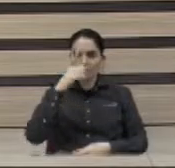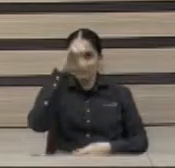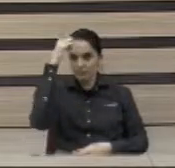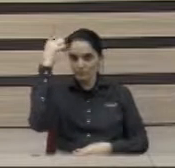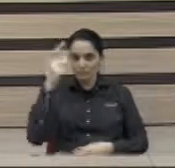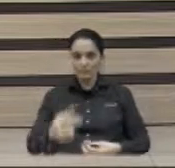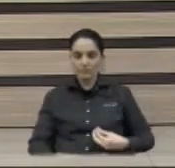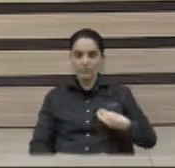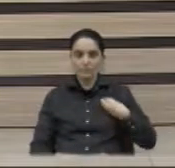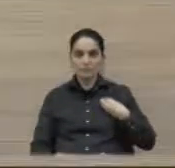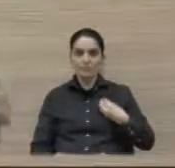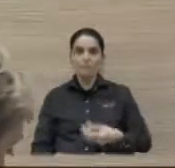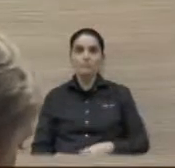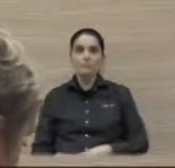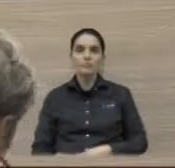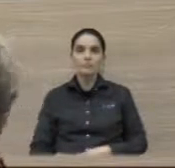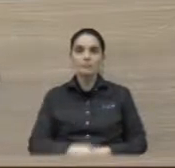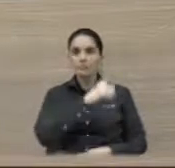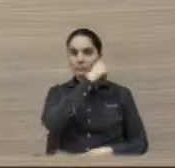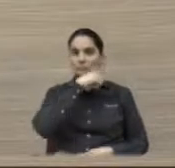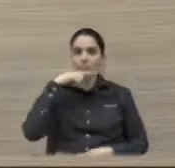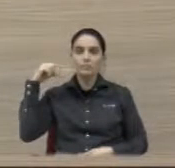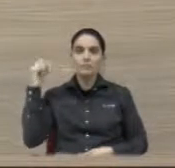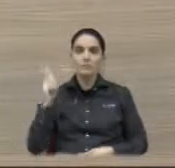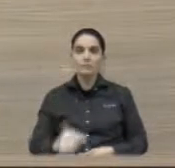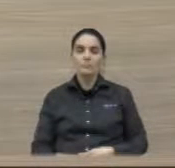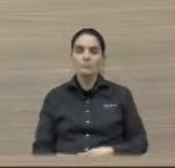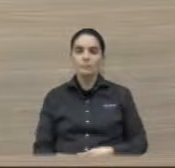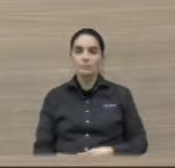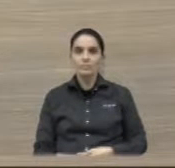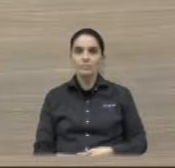Kiel. Presente. Doutora Mayra da Costa.